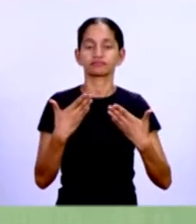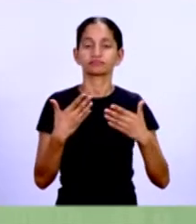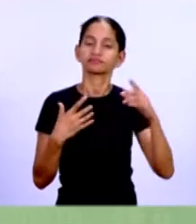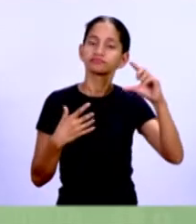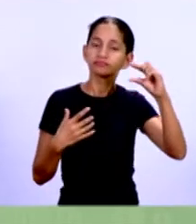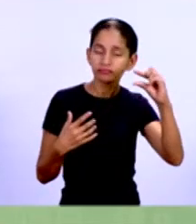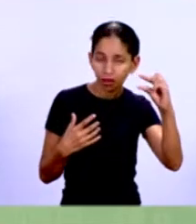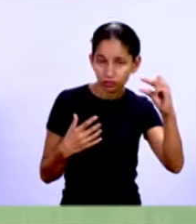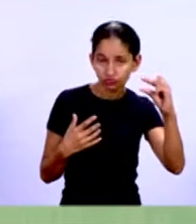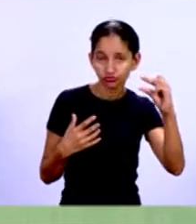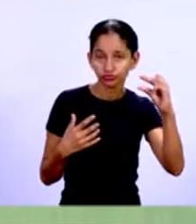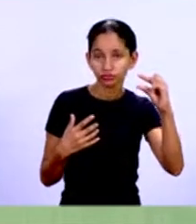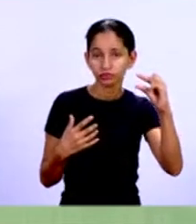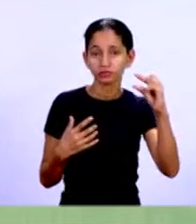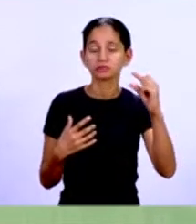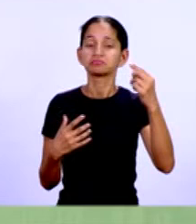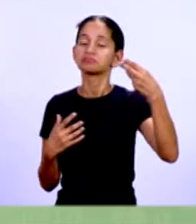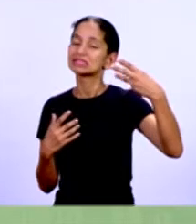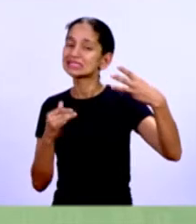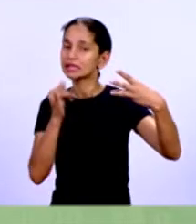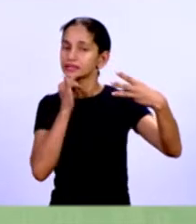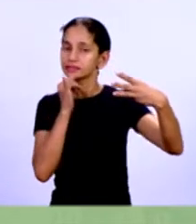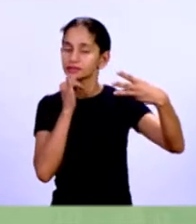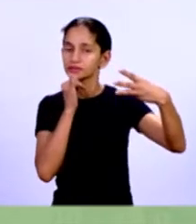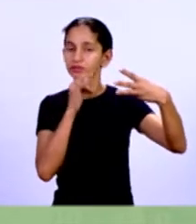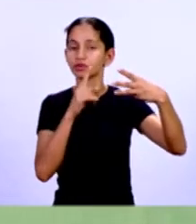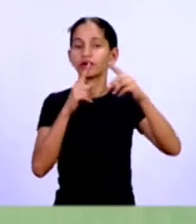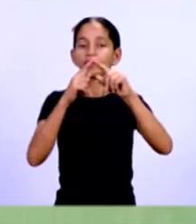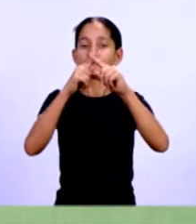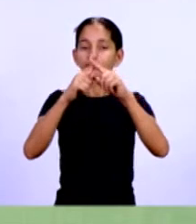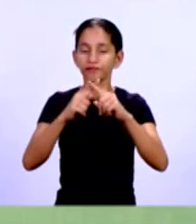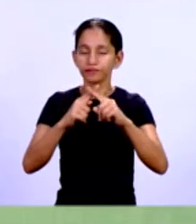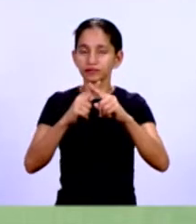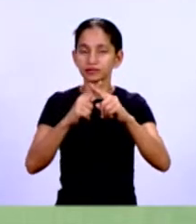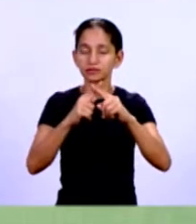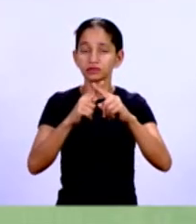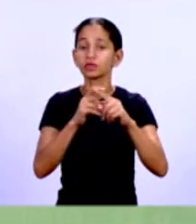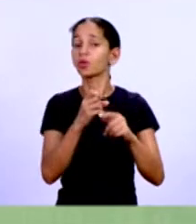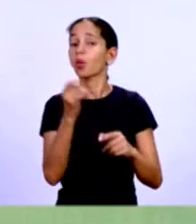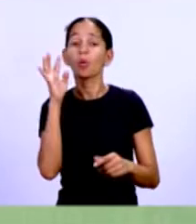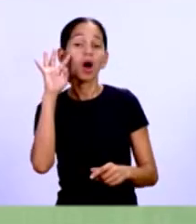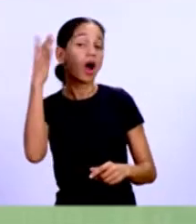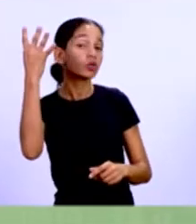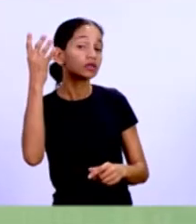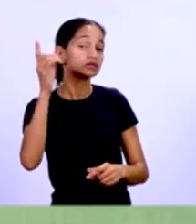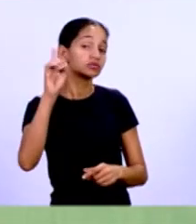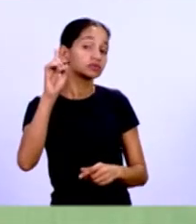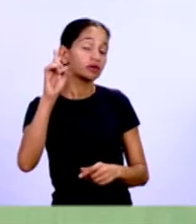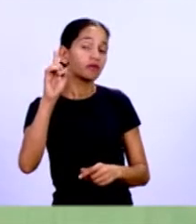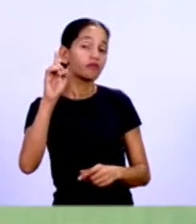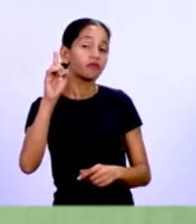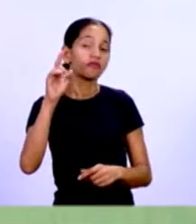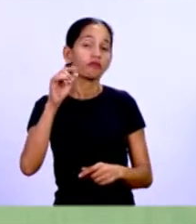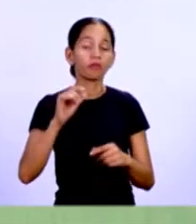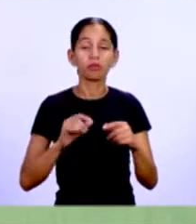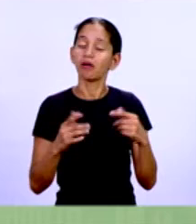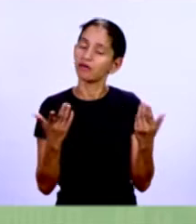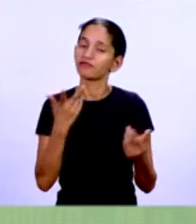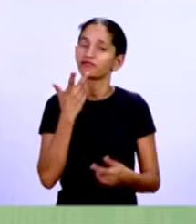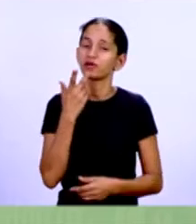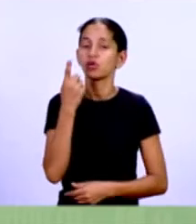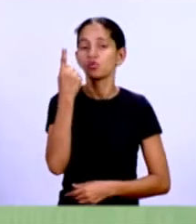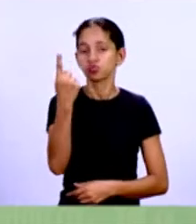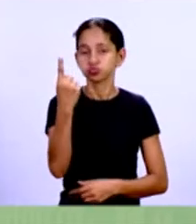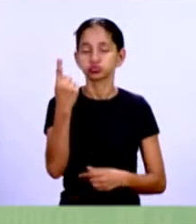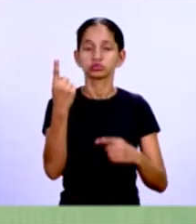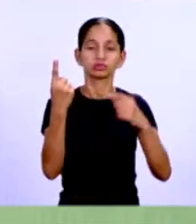baixo, dado pelo número 3, vezes a probabilidade, que é o que a gente considerou alto, que é o número